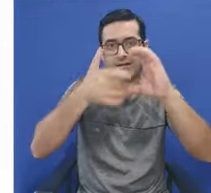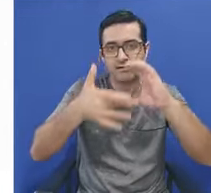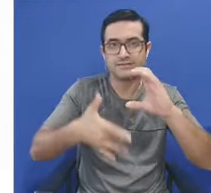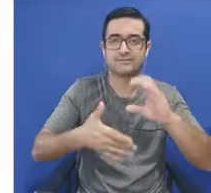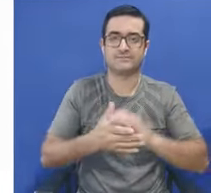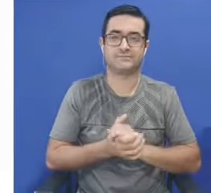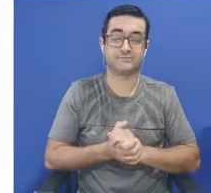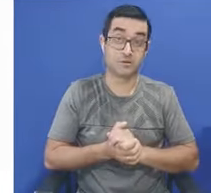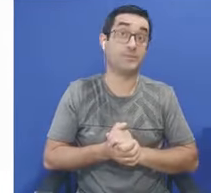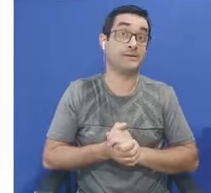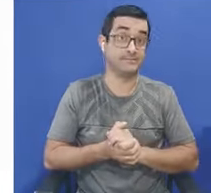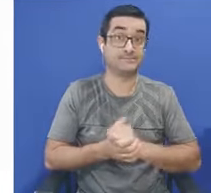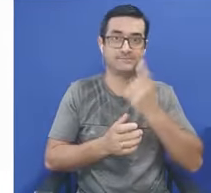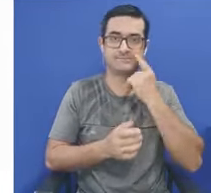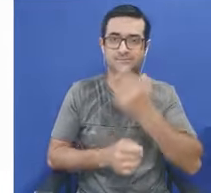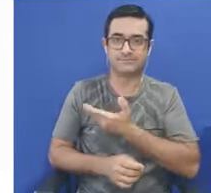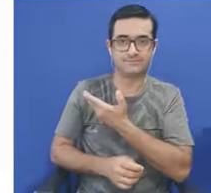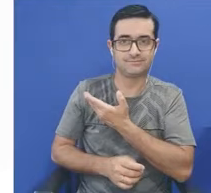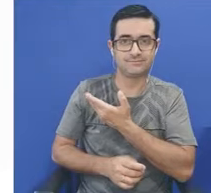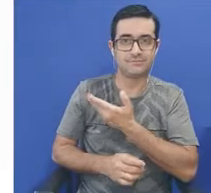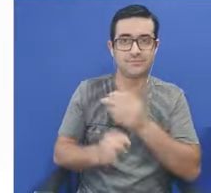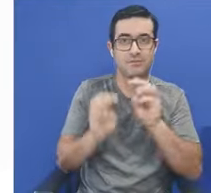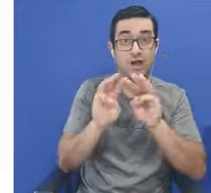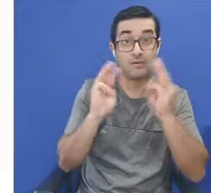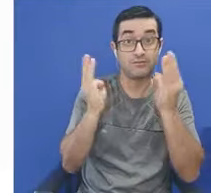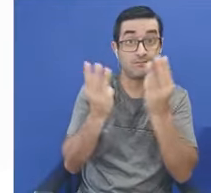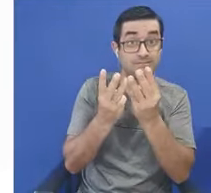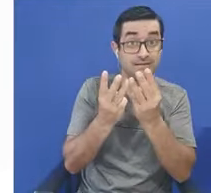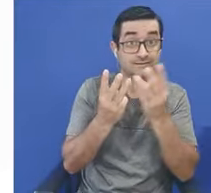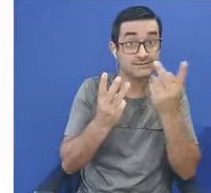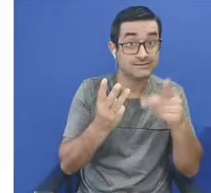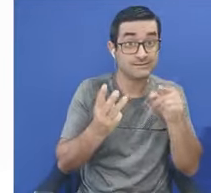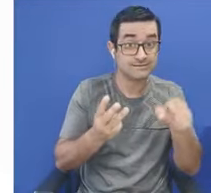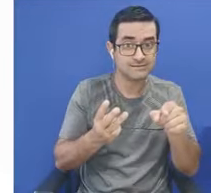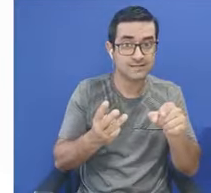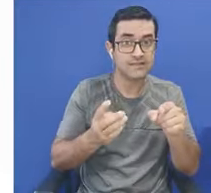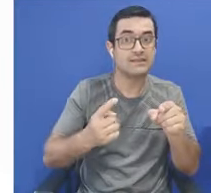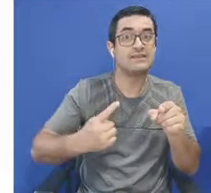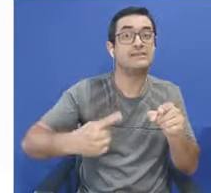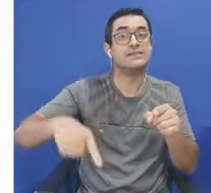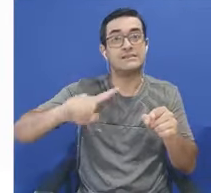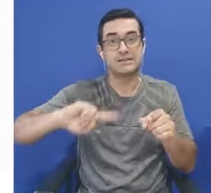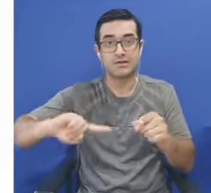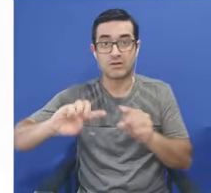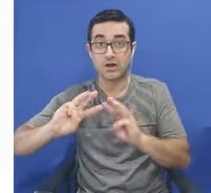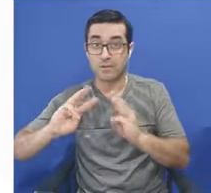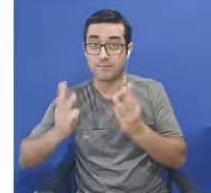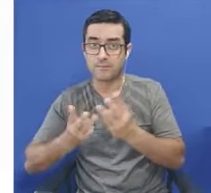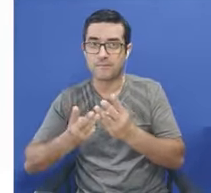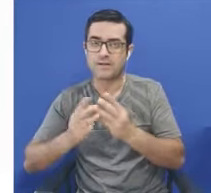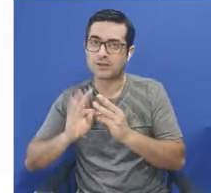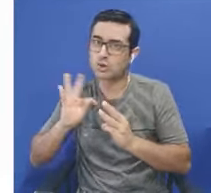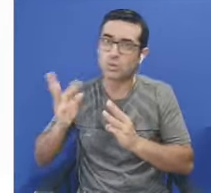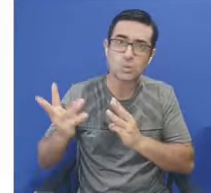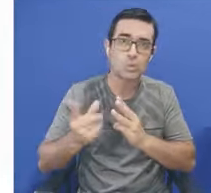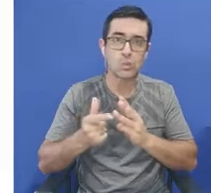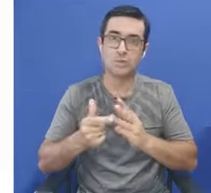elemento na amostra e divido pela massa total e multiplico por 100. Para que é isso?